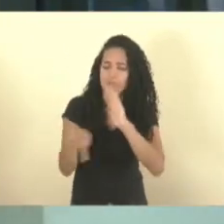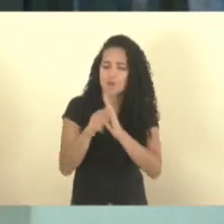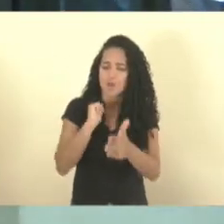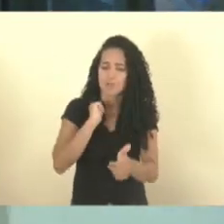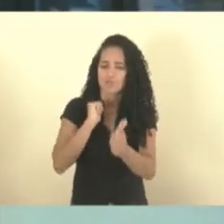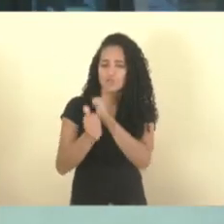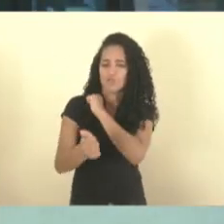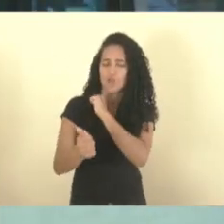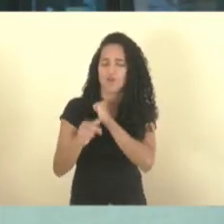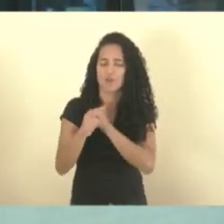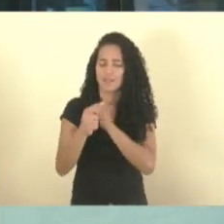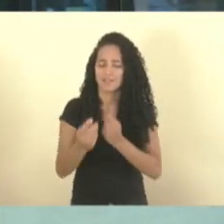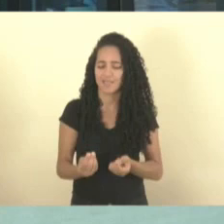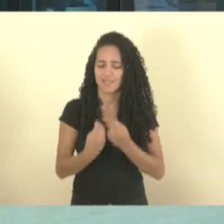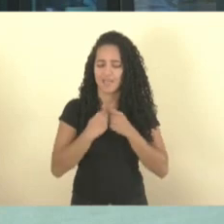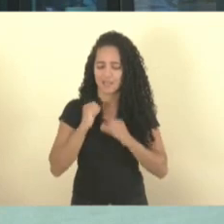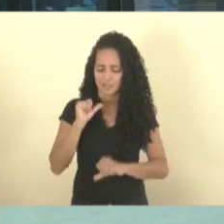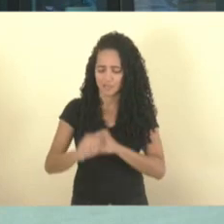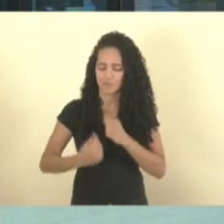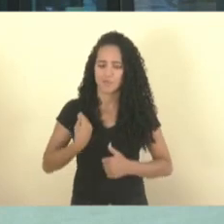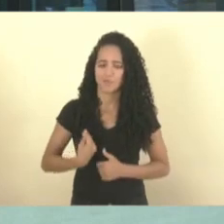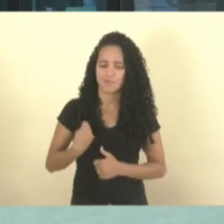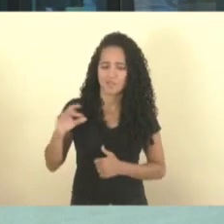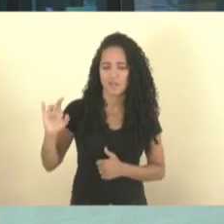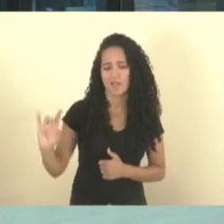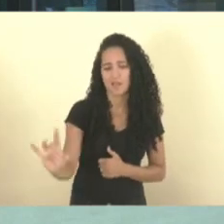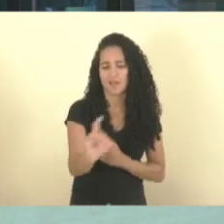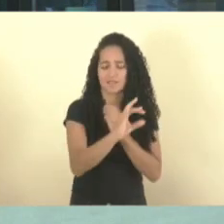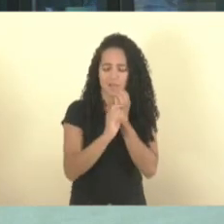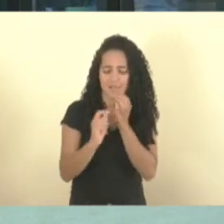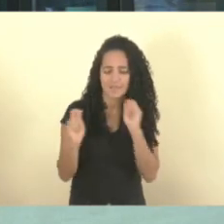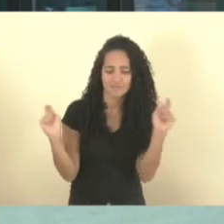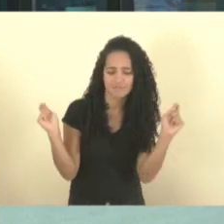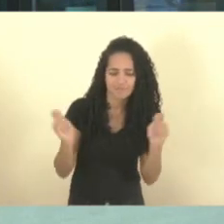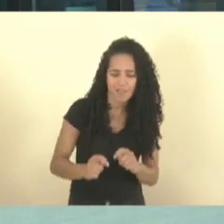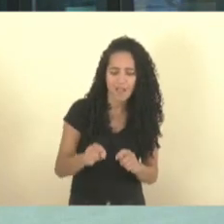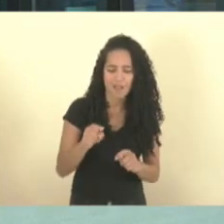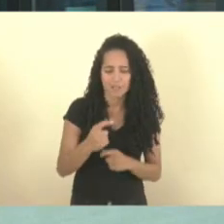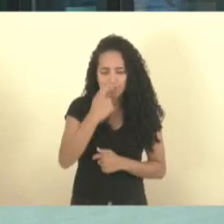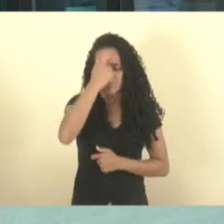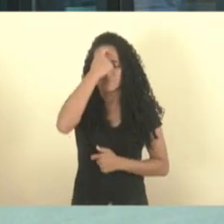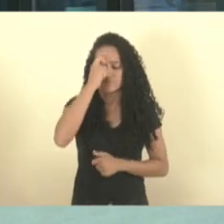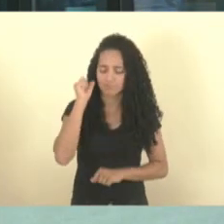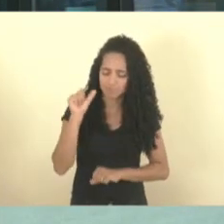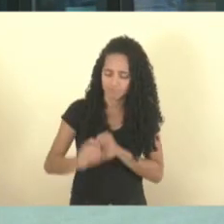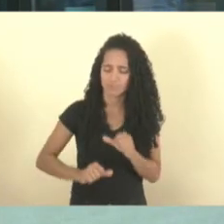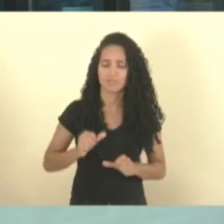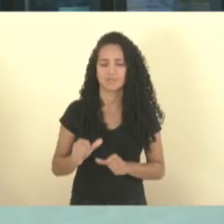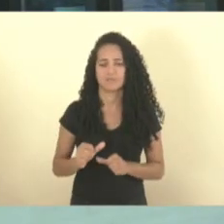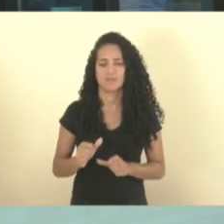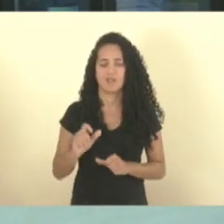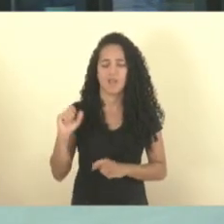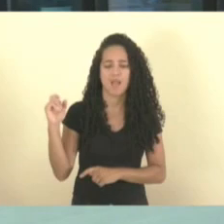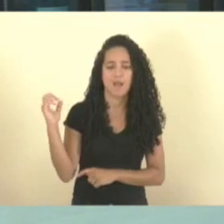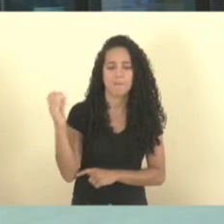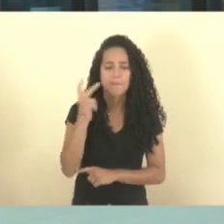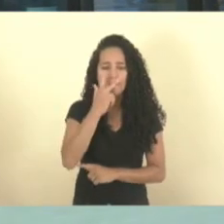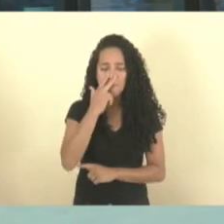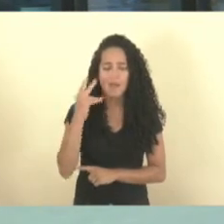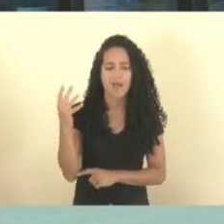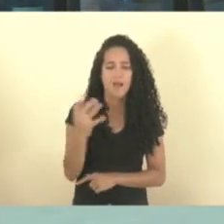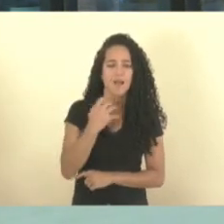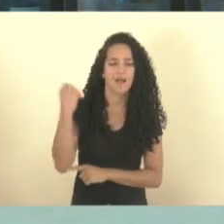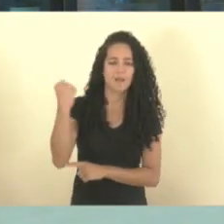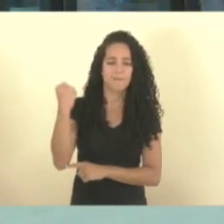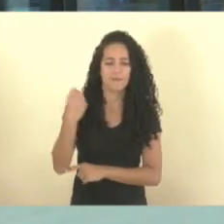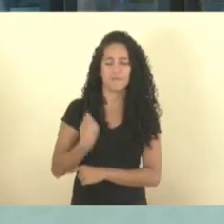ele transforma vidas, né? E ele, obviamente, ele capacita as pessoas e ele transforma em campeões da vida. Essa